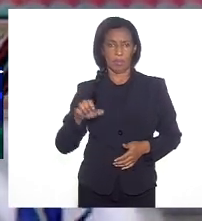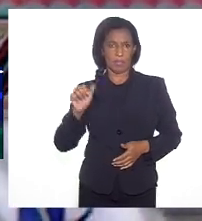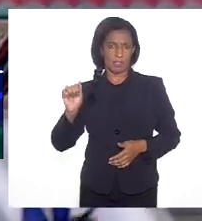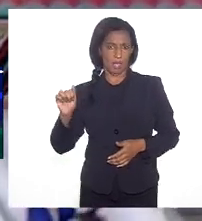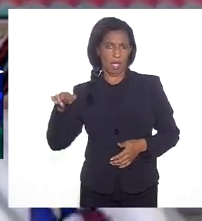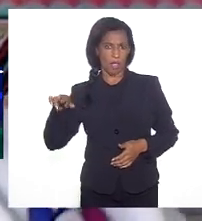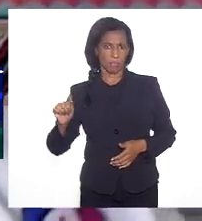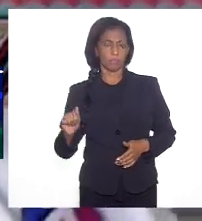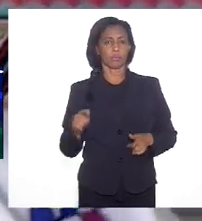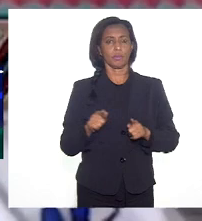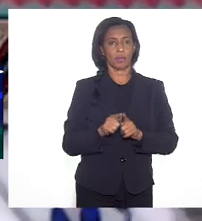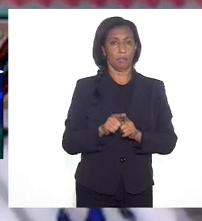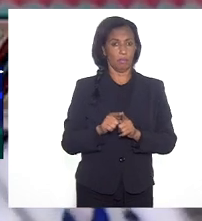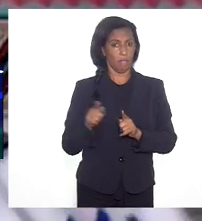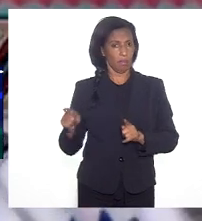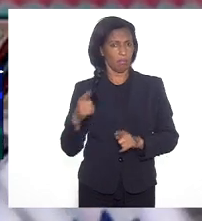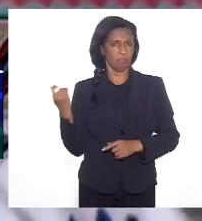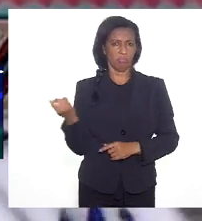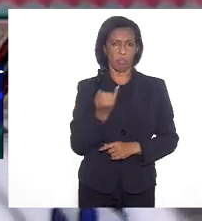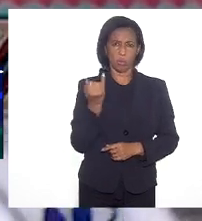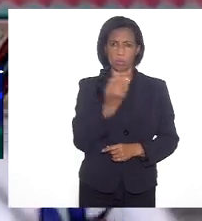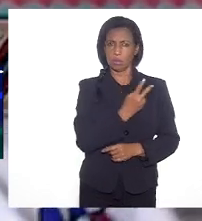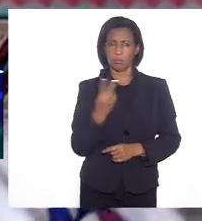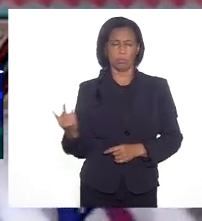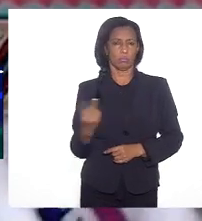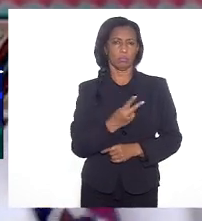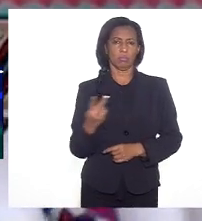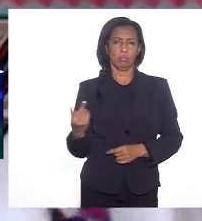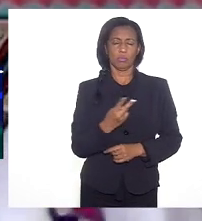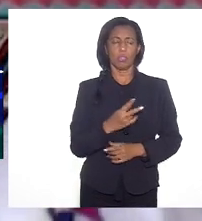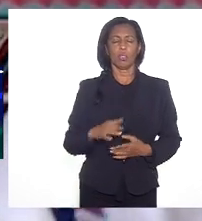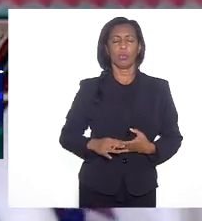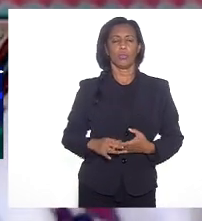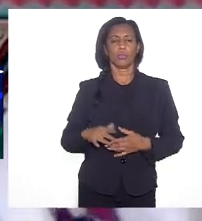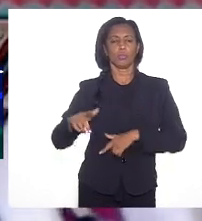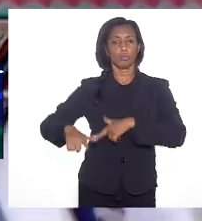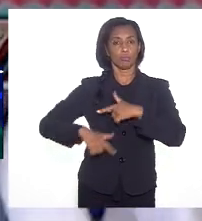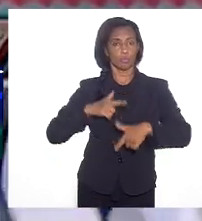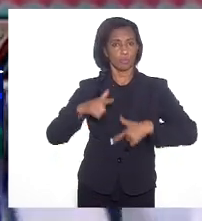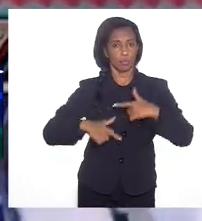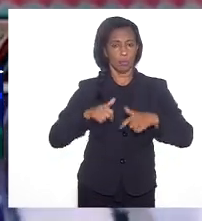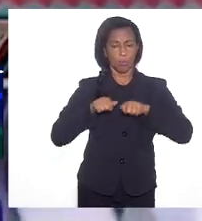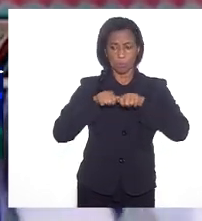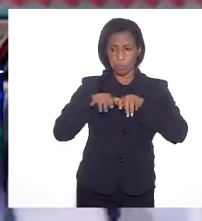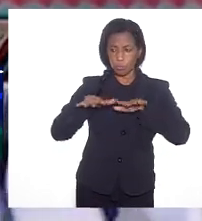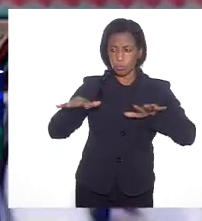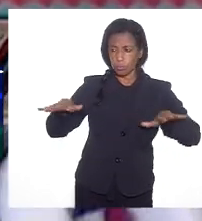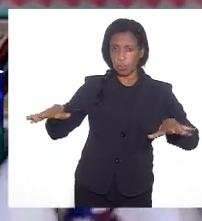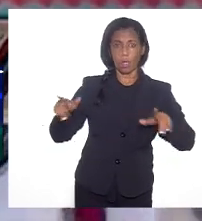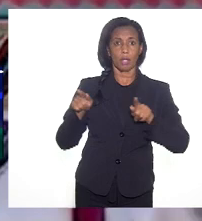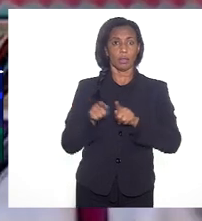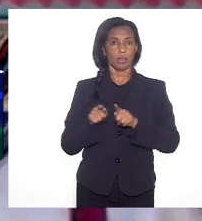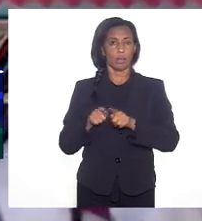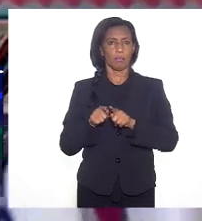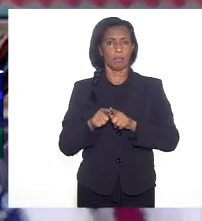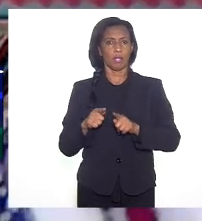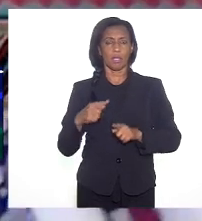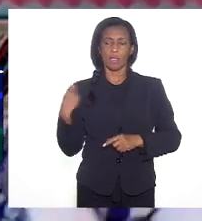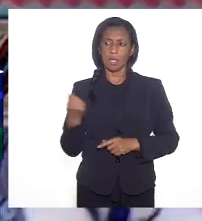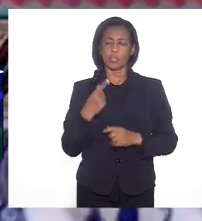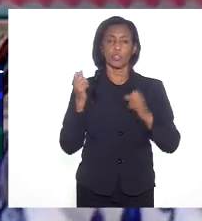consequentemente a potencialização que elas fazem da agroecologia ampliando a possibilidade que a gente possa